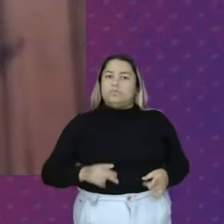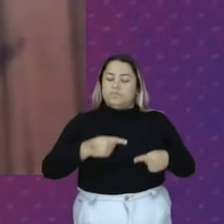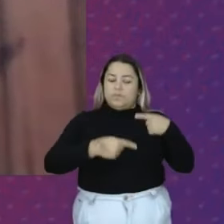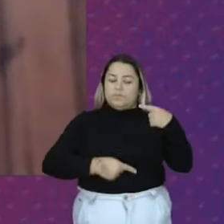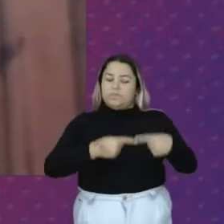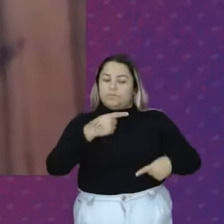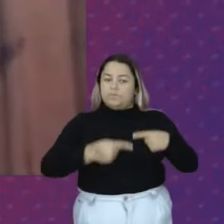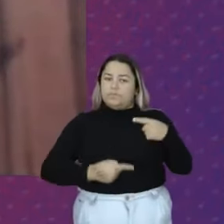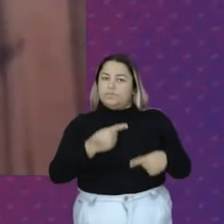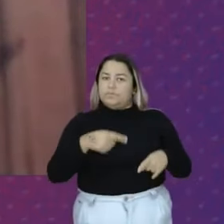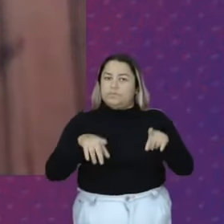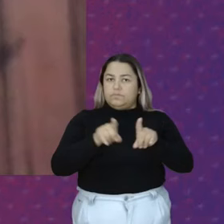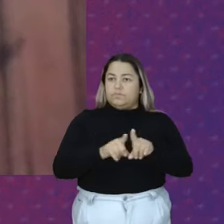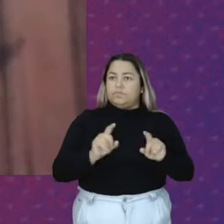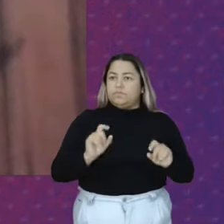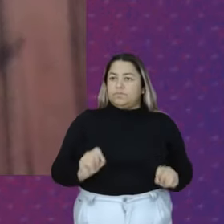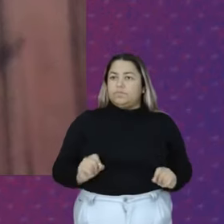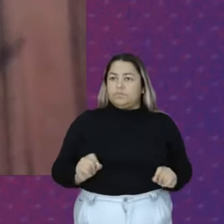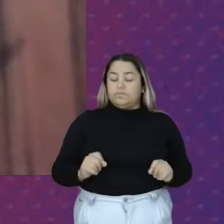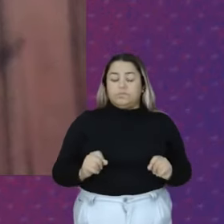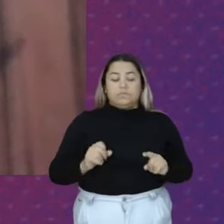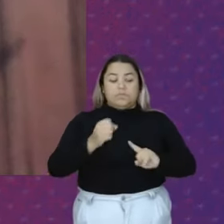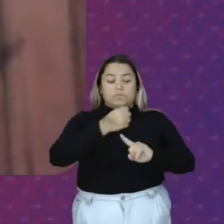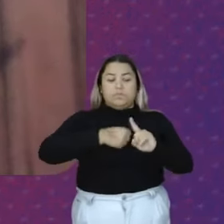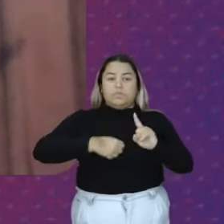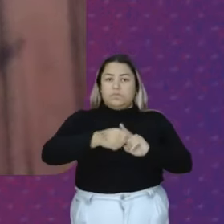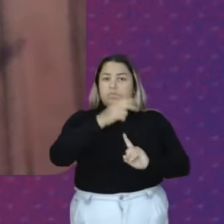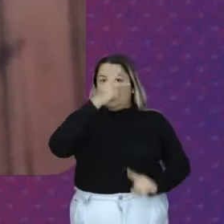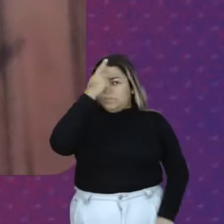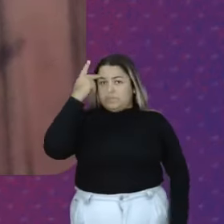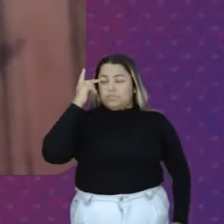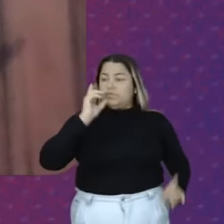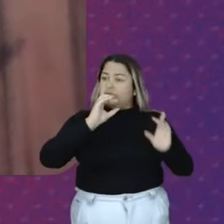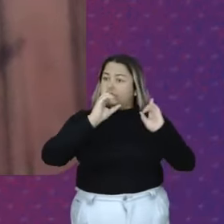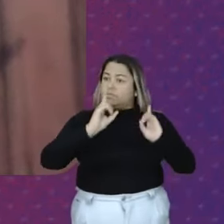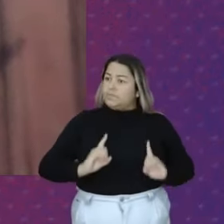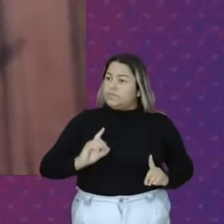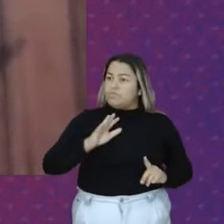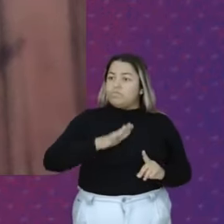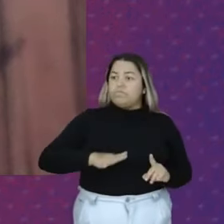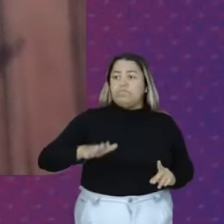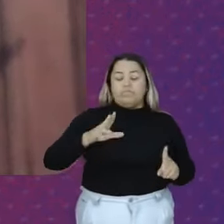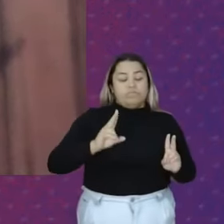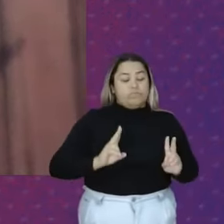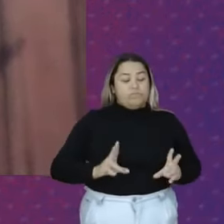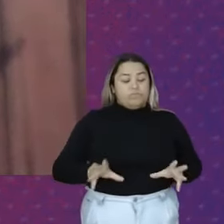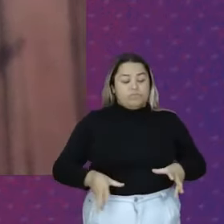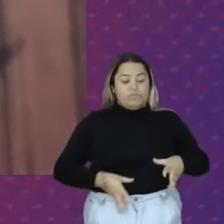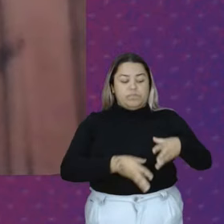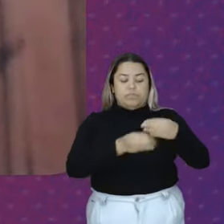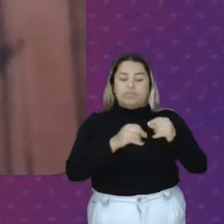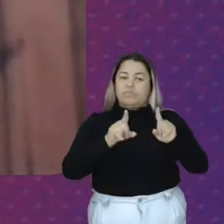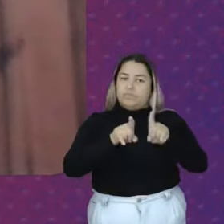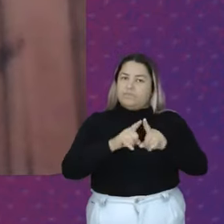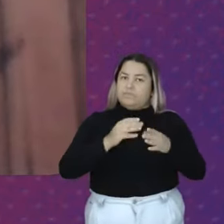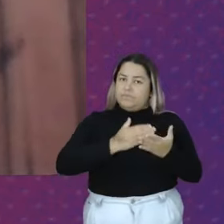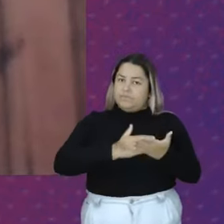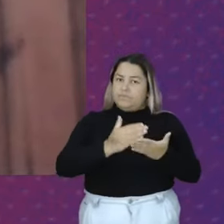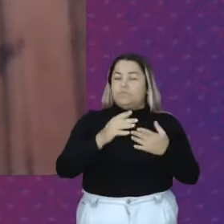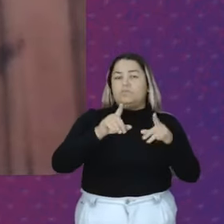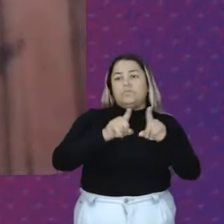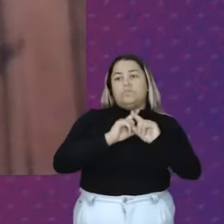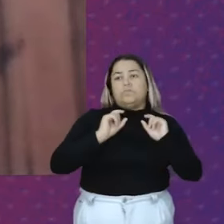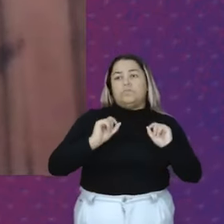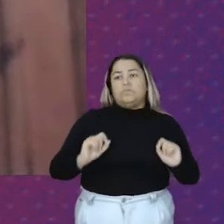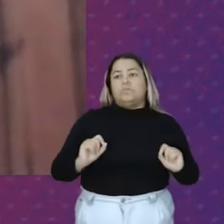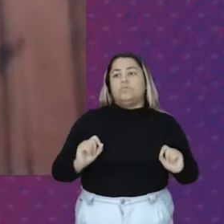eh da política social para pessoa com deficiência de uma forma geral foi implementada foi durante o o Quando o